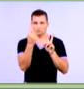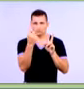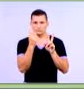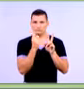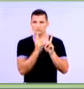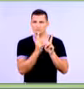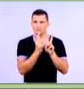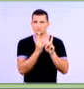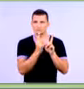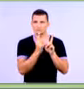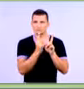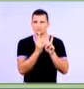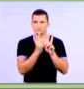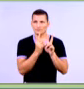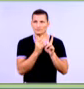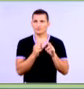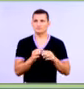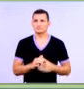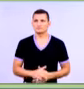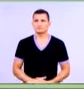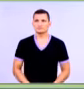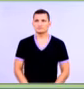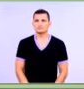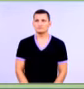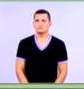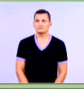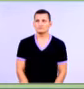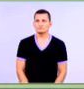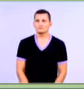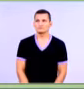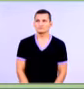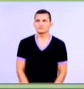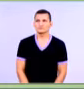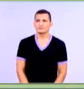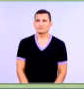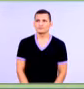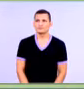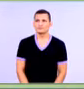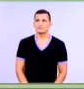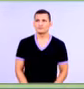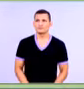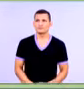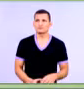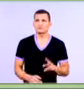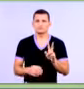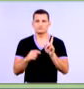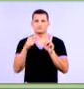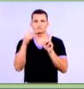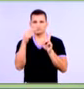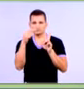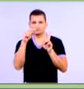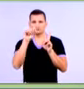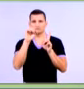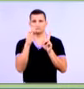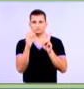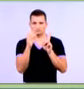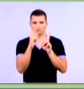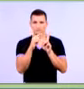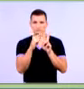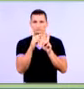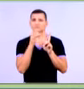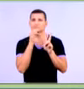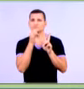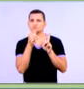no 223, e estou no menos 80 está no final da fila. Se chegar